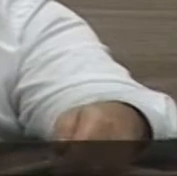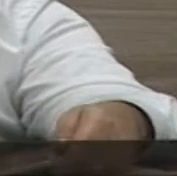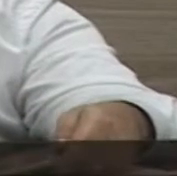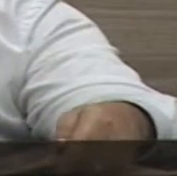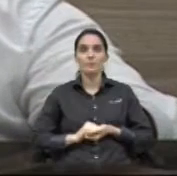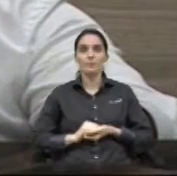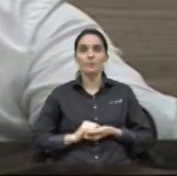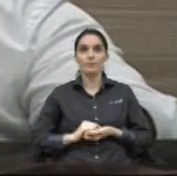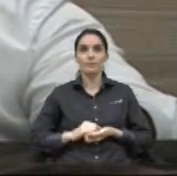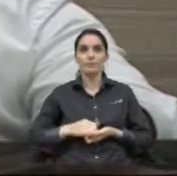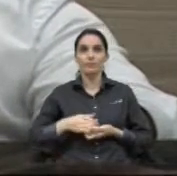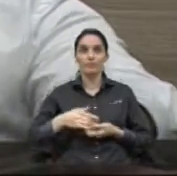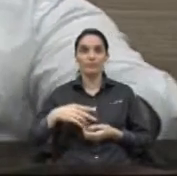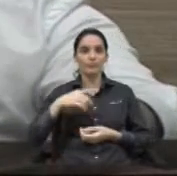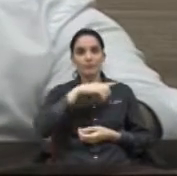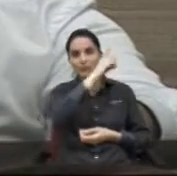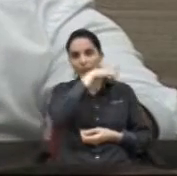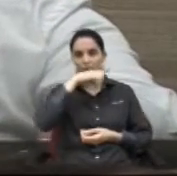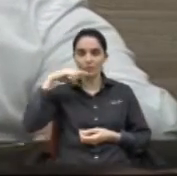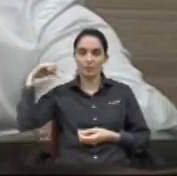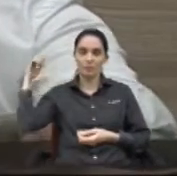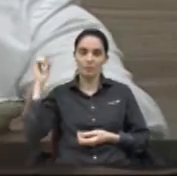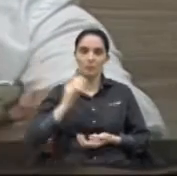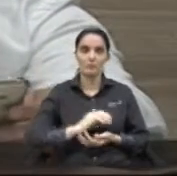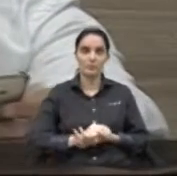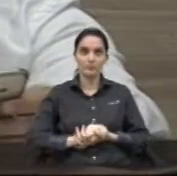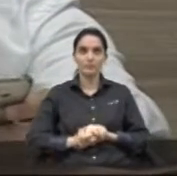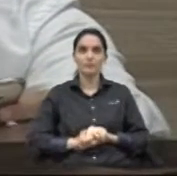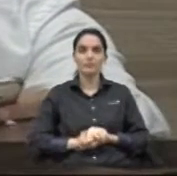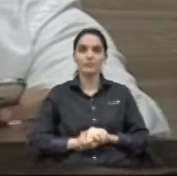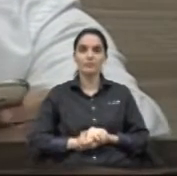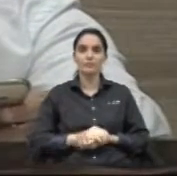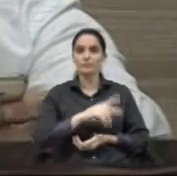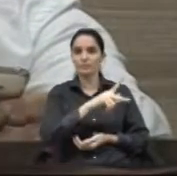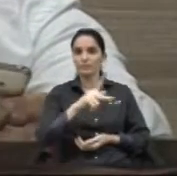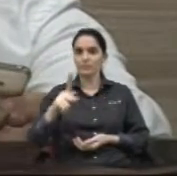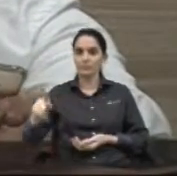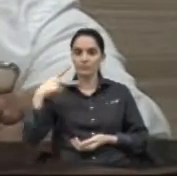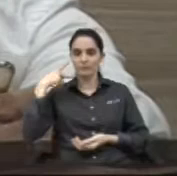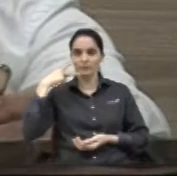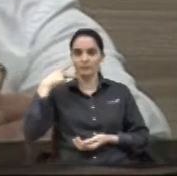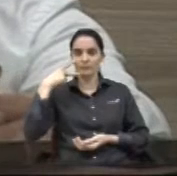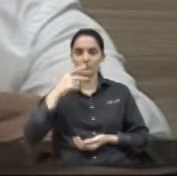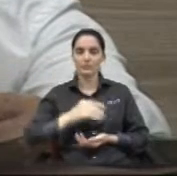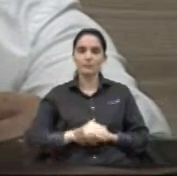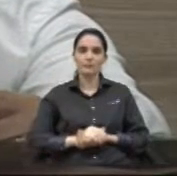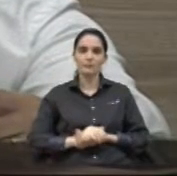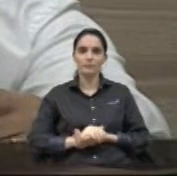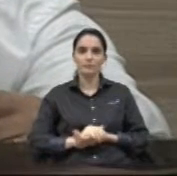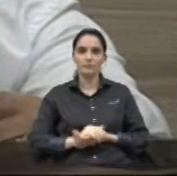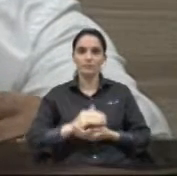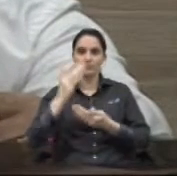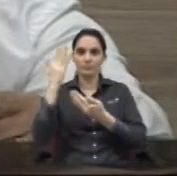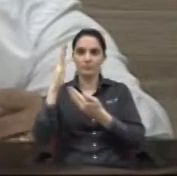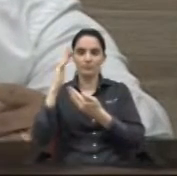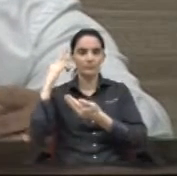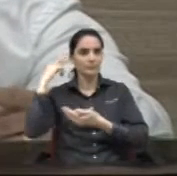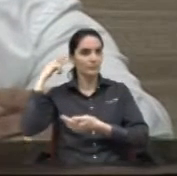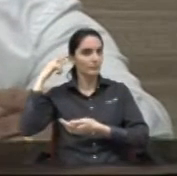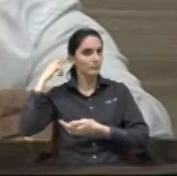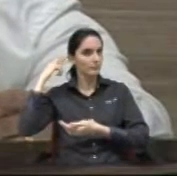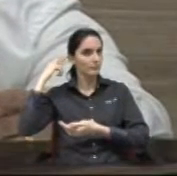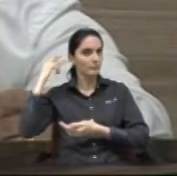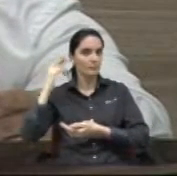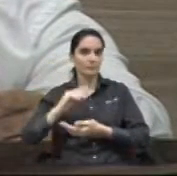Agora com a palavra a doutora Mayra Costa. Senhor presidente, nobres colegas, parabenizar o Ronei aqui, quando a gente fala